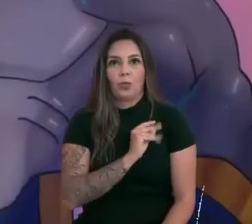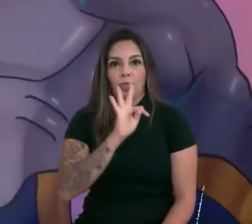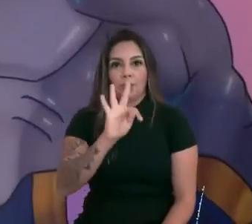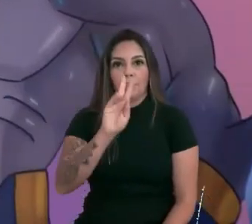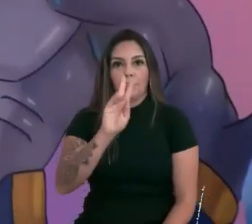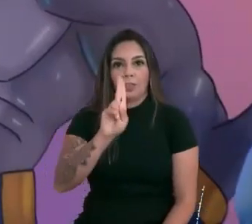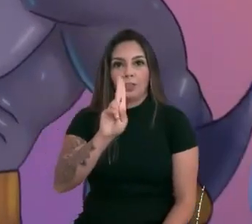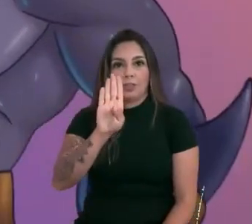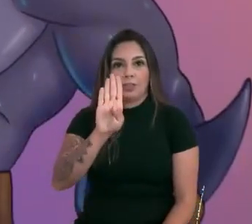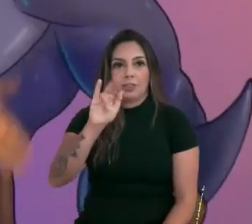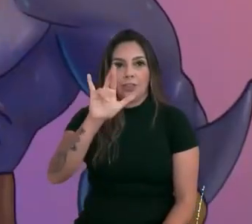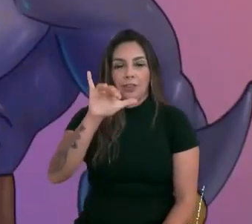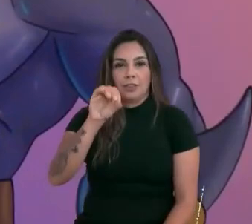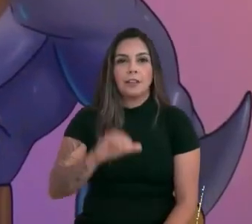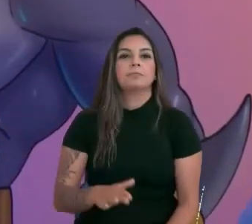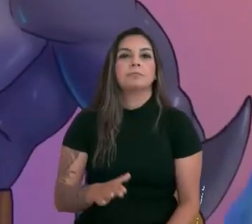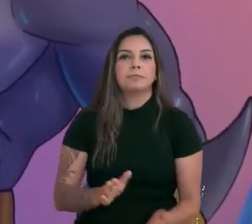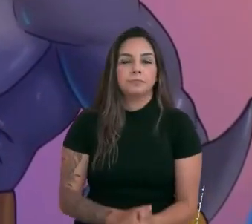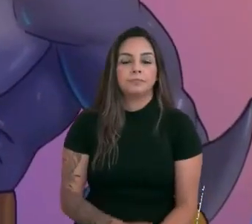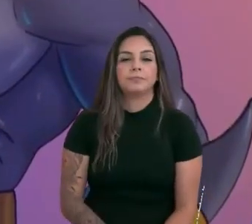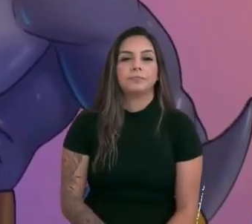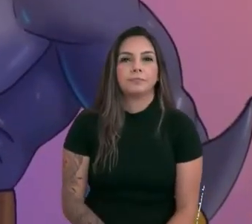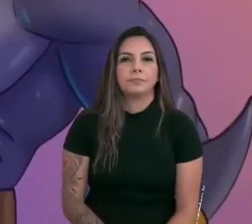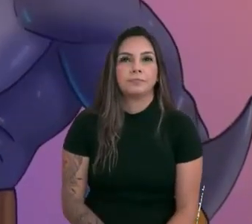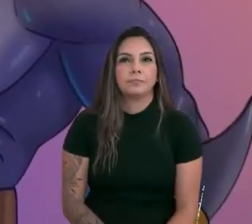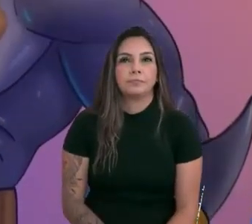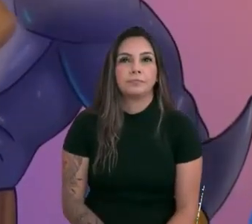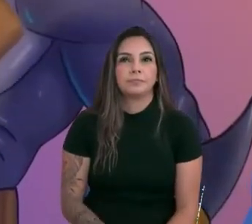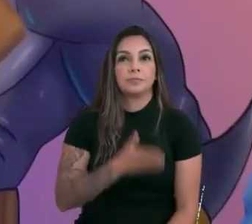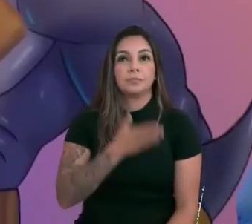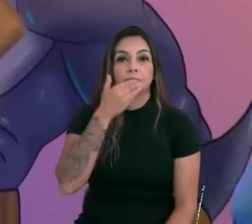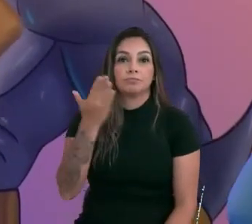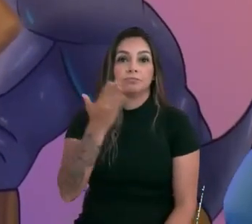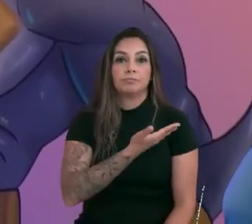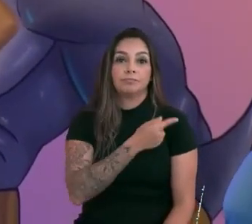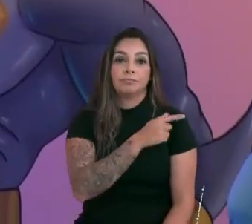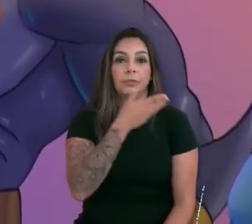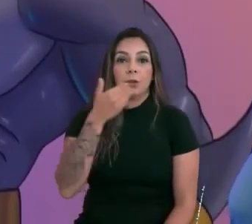Tubarino, muito bem! O Tubarino é o melhor amigo do Capitão Mergulho.